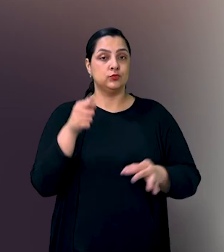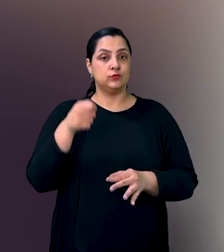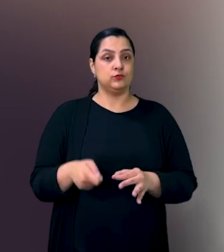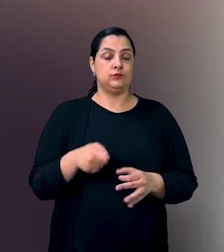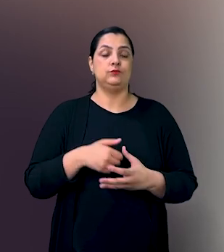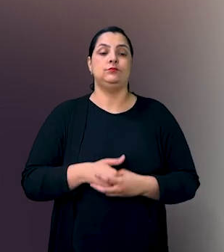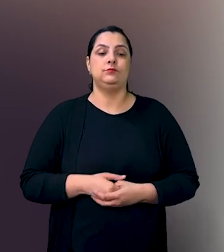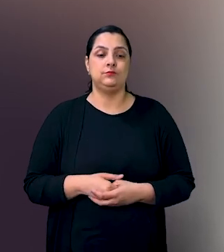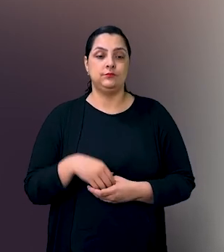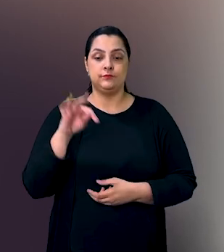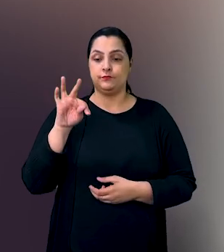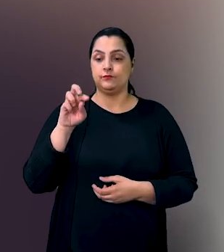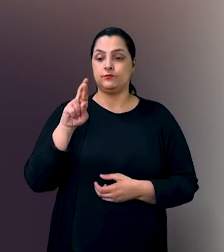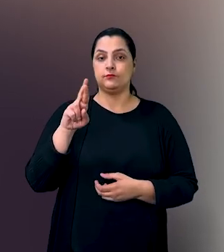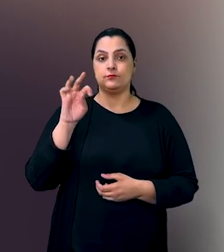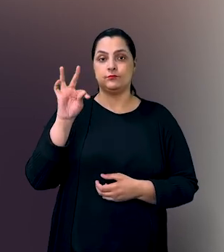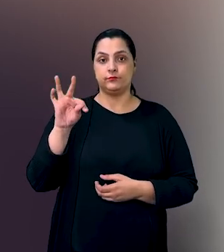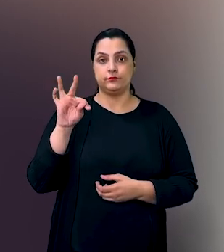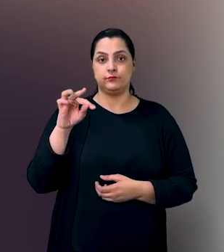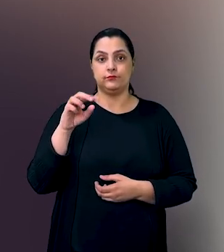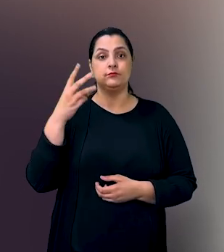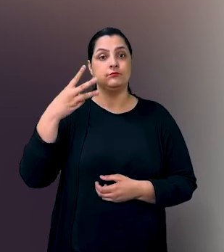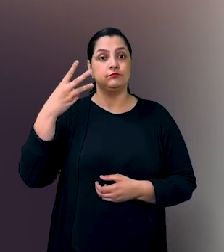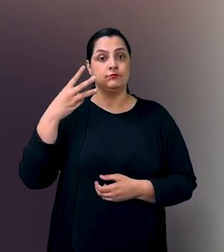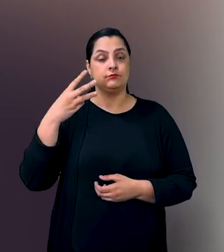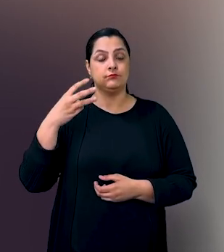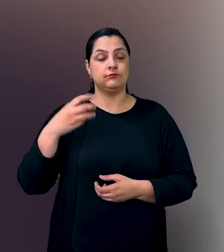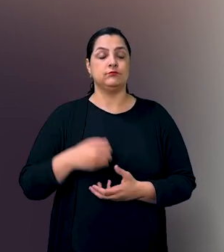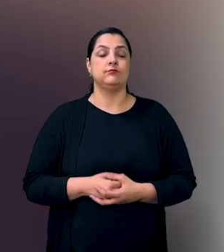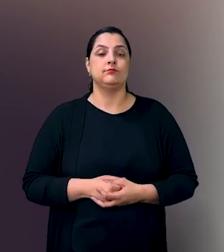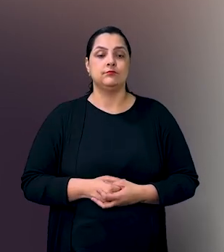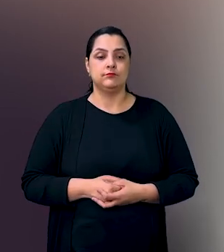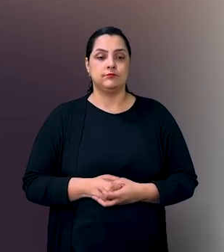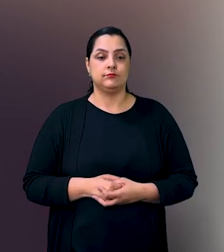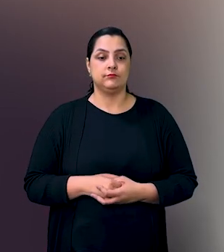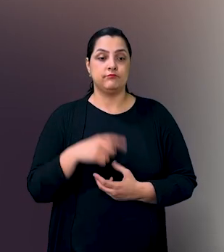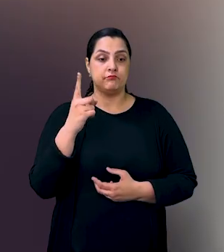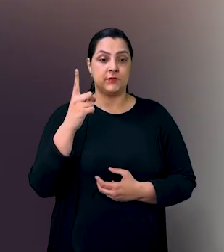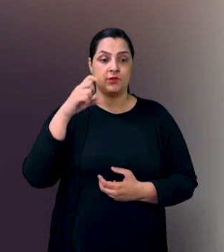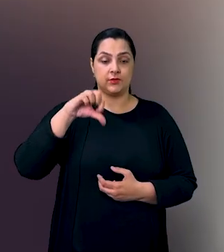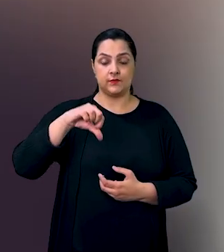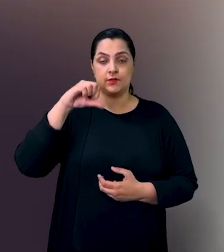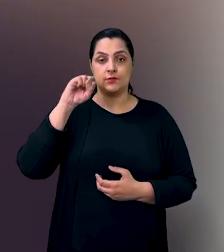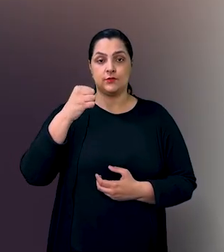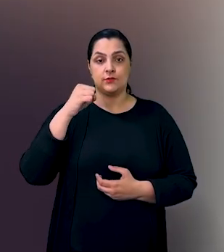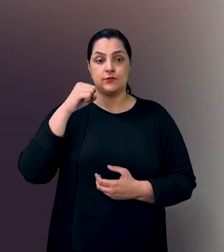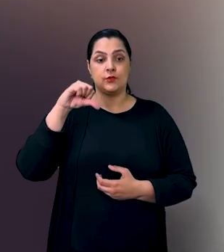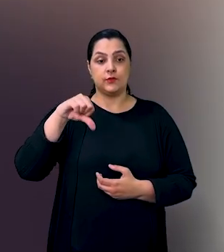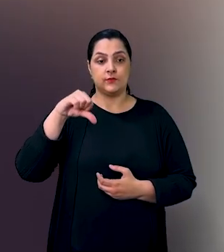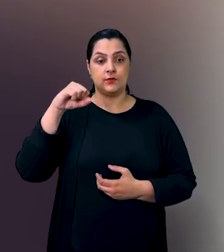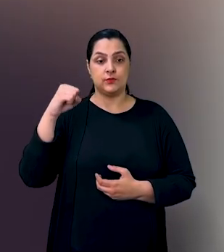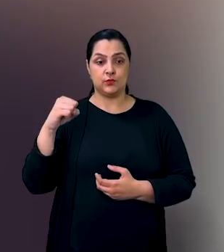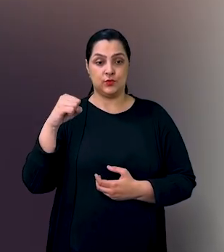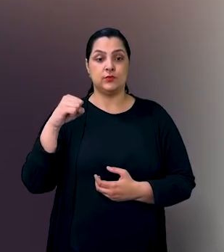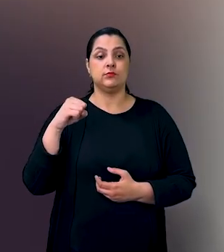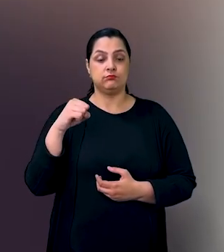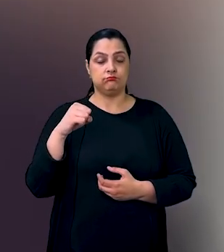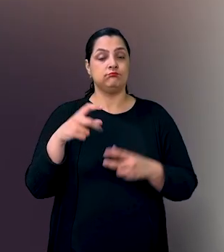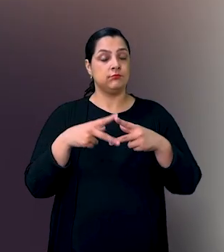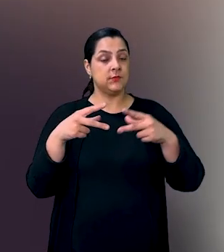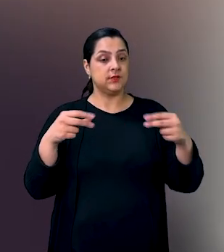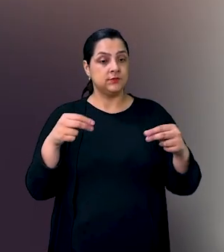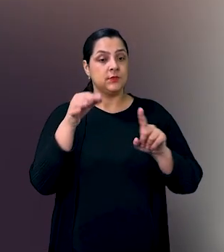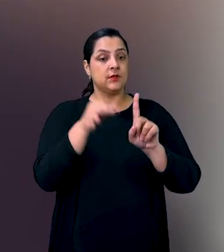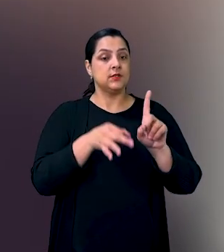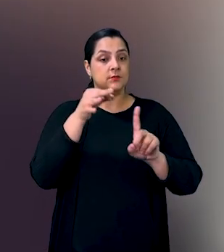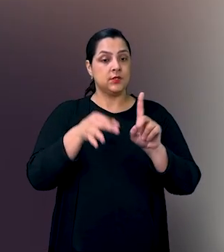aprovado em concurso público do Tribunal Regional do Trabalho da Terceira Região. Em 1998 foi promovido por merecimento